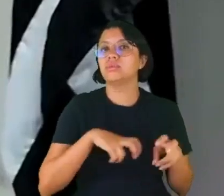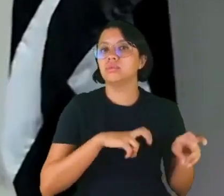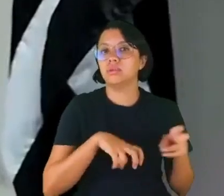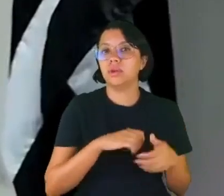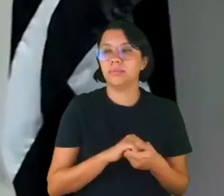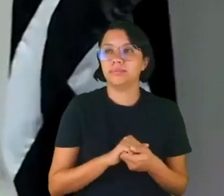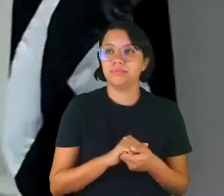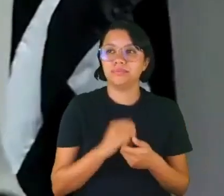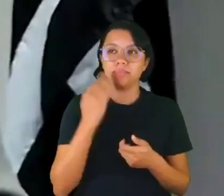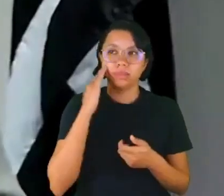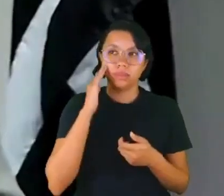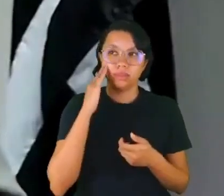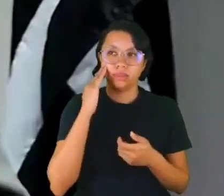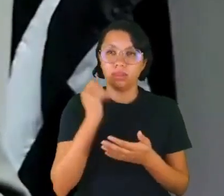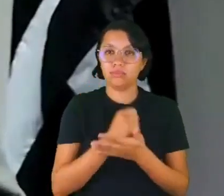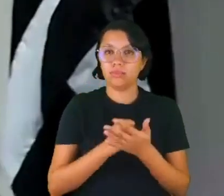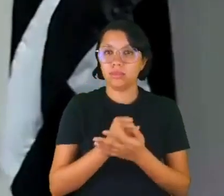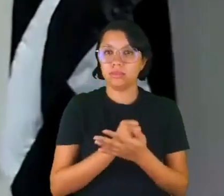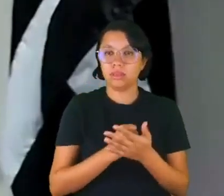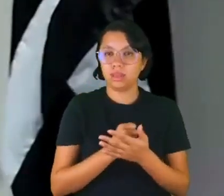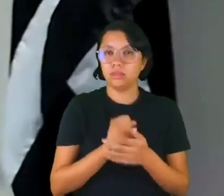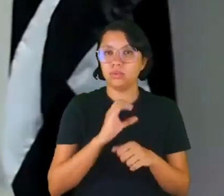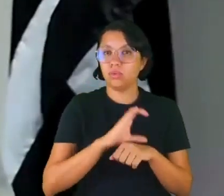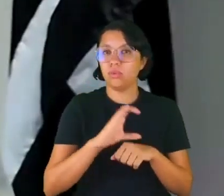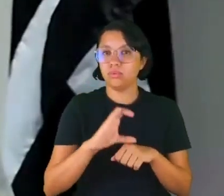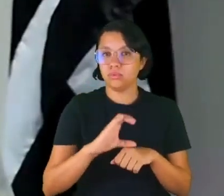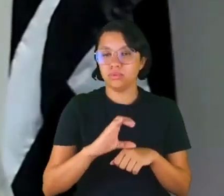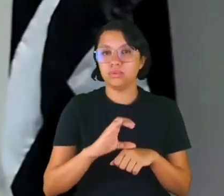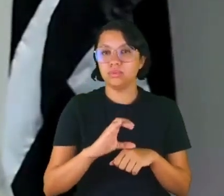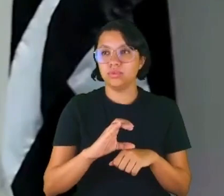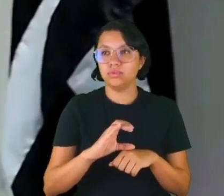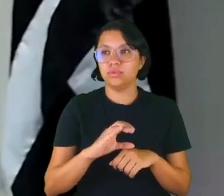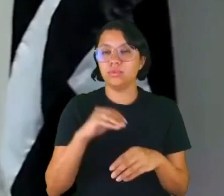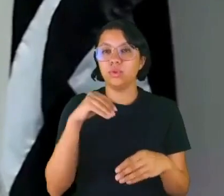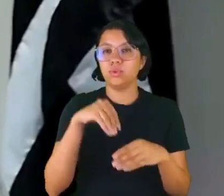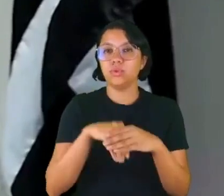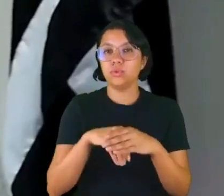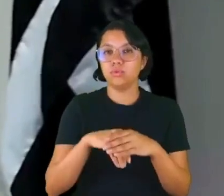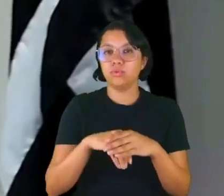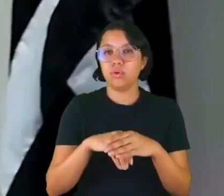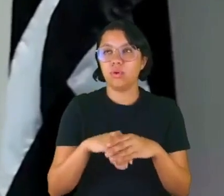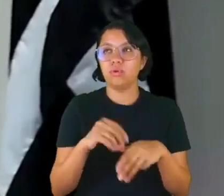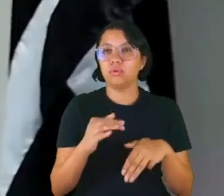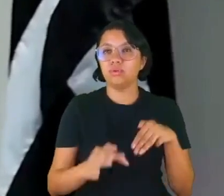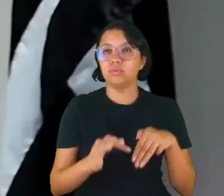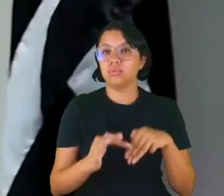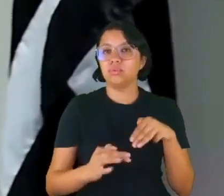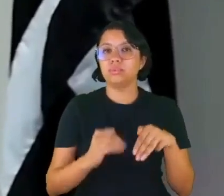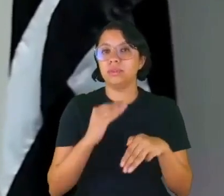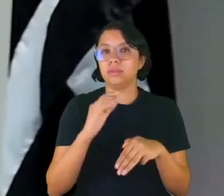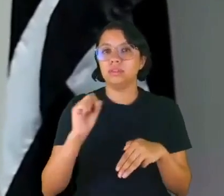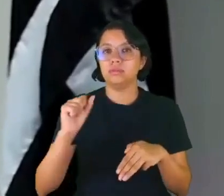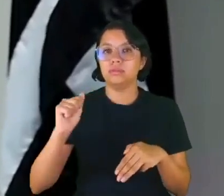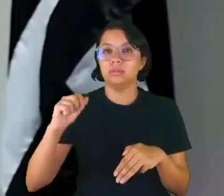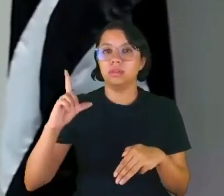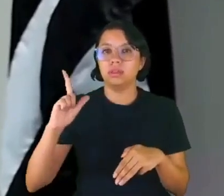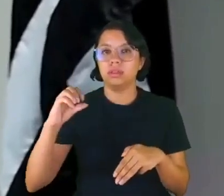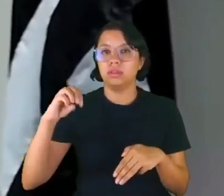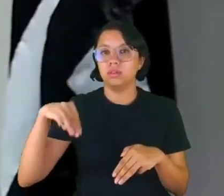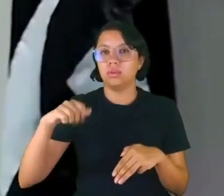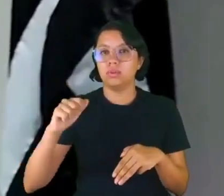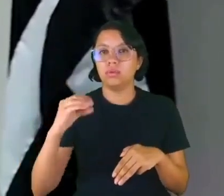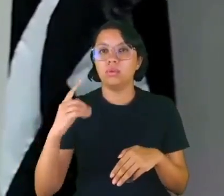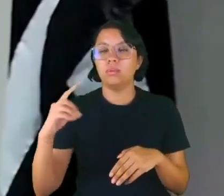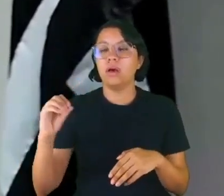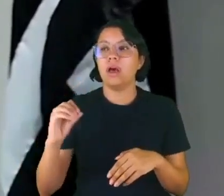Felipe Salomão, que finalmente era possível o produtor rural pedir os benefícios da